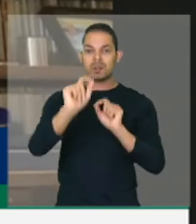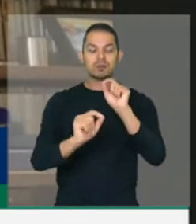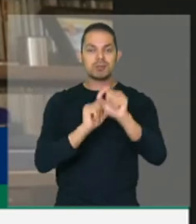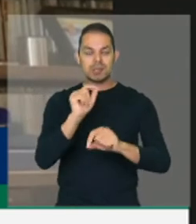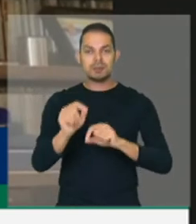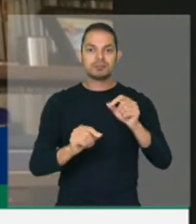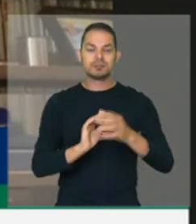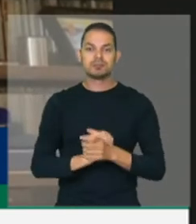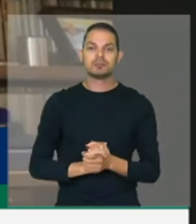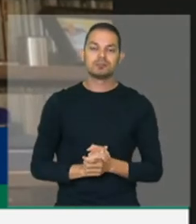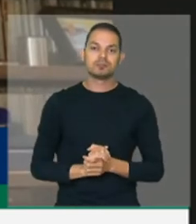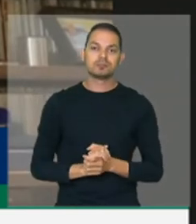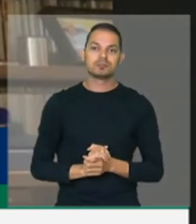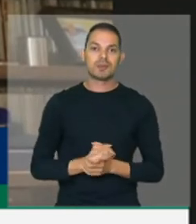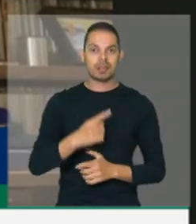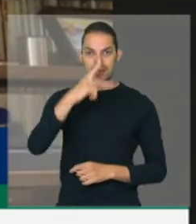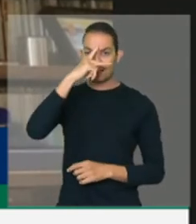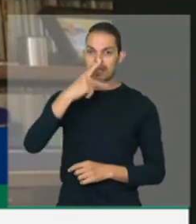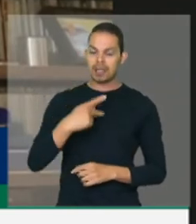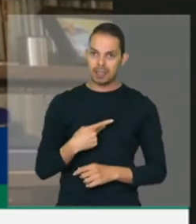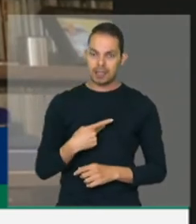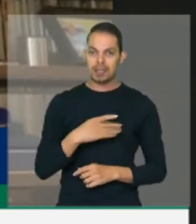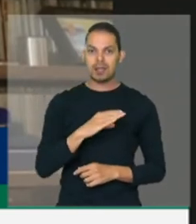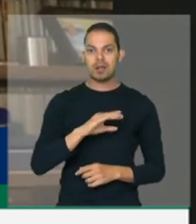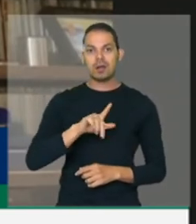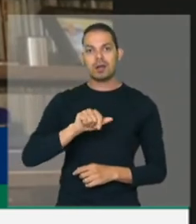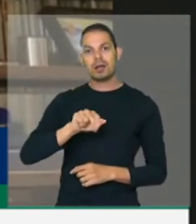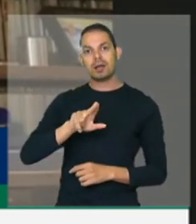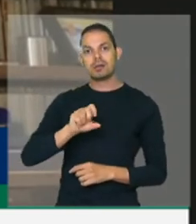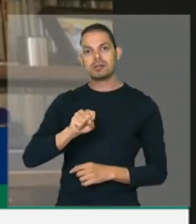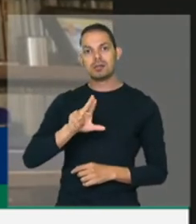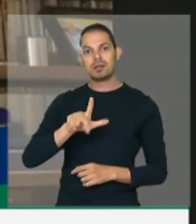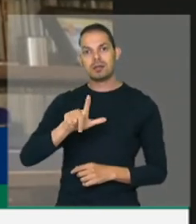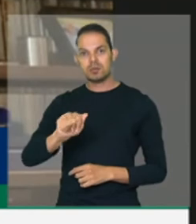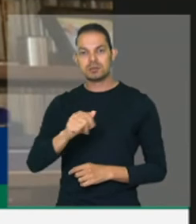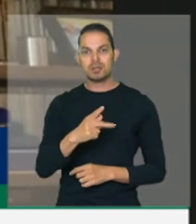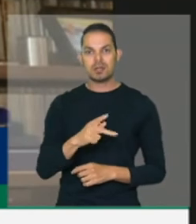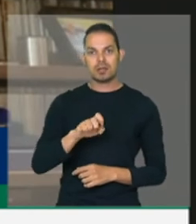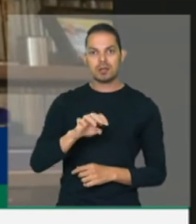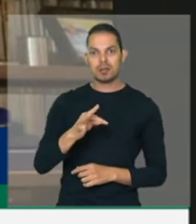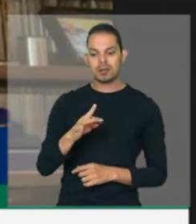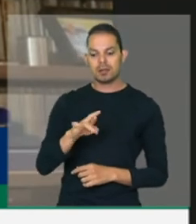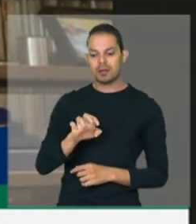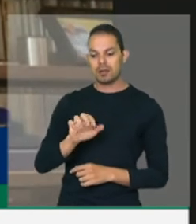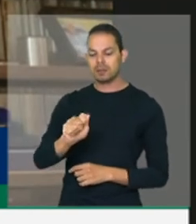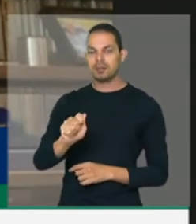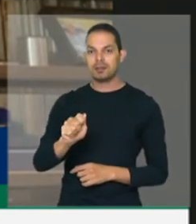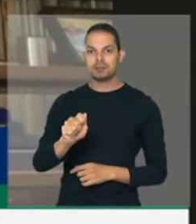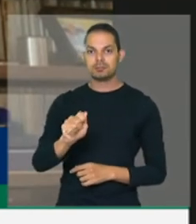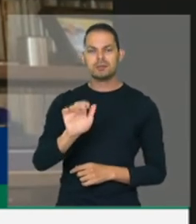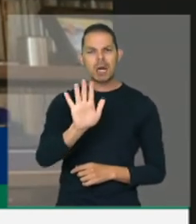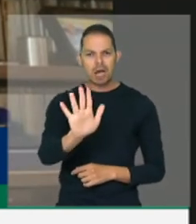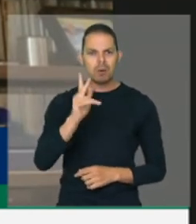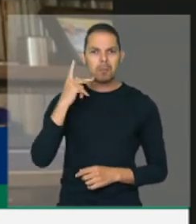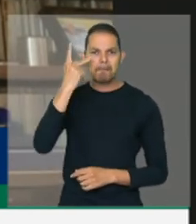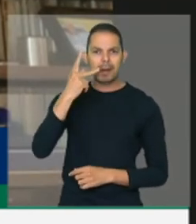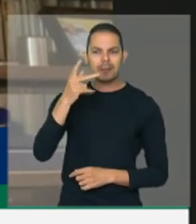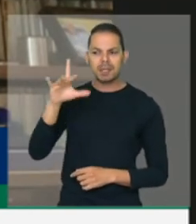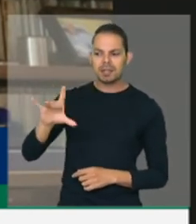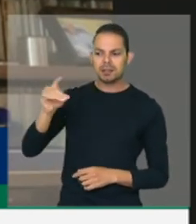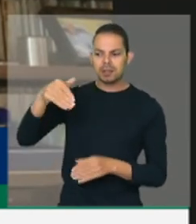exatamente, para mim, uma causa pétrea. Quando o parlamentar toma posse, senhor presidente, senhoras e senhores parlamentares,